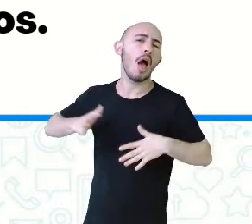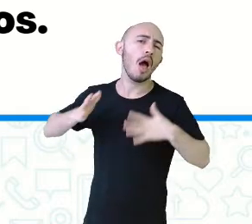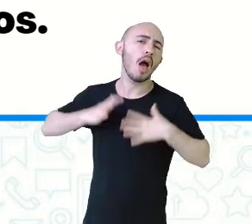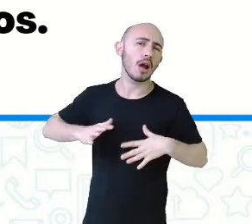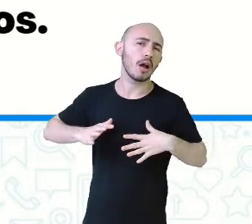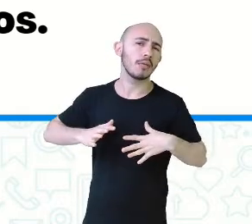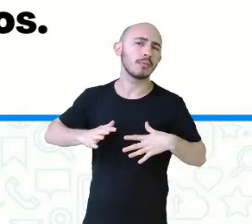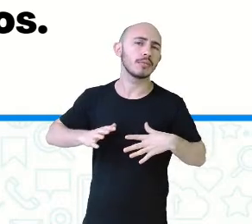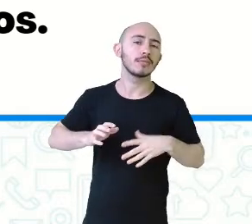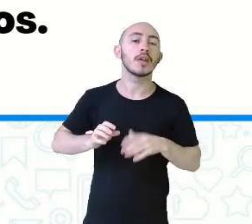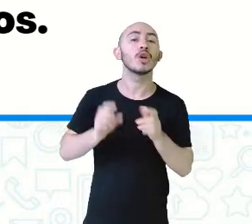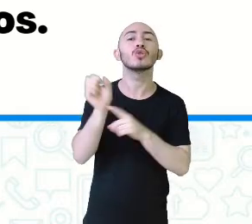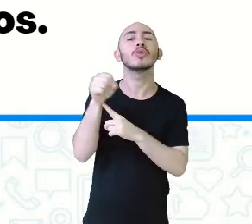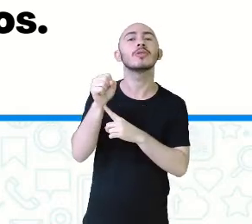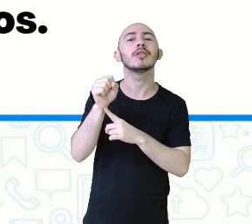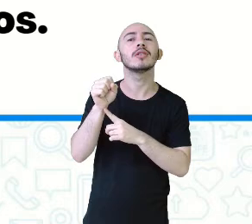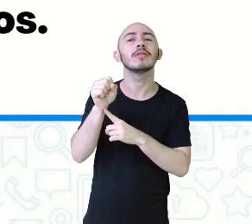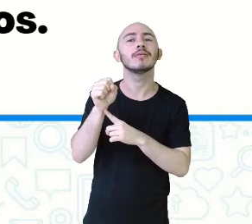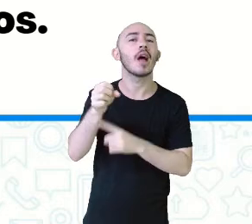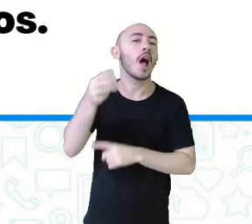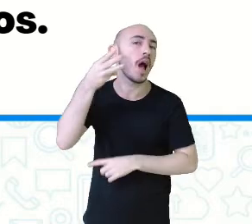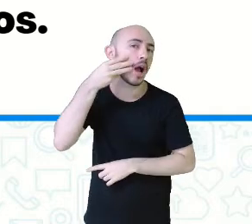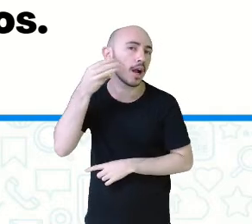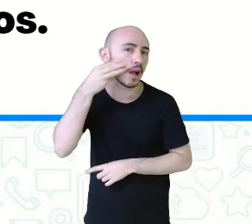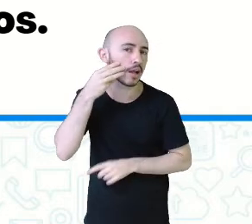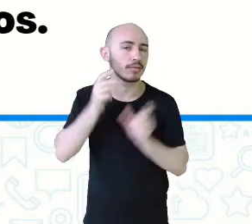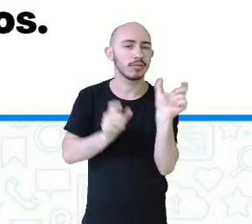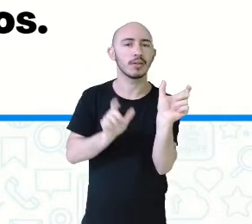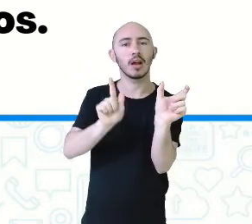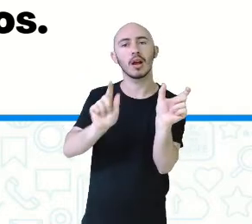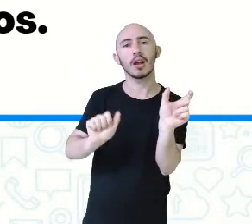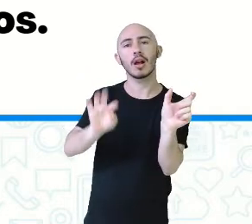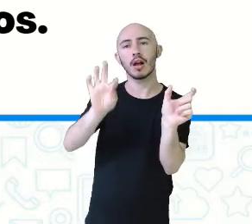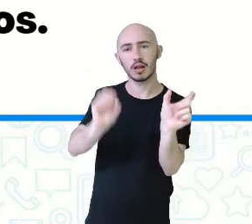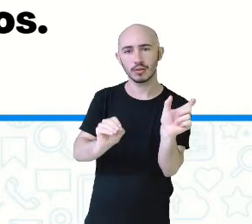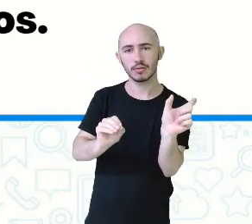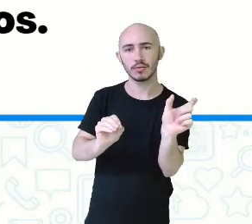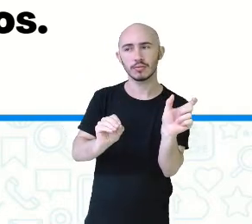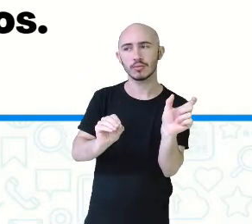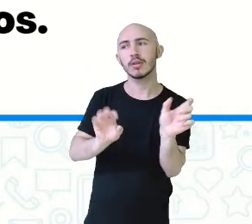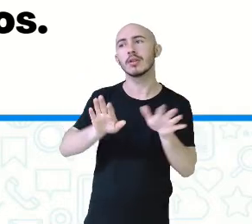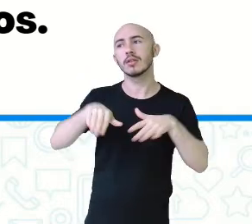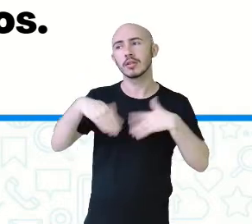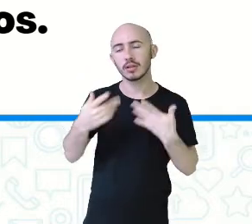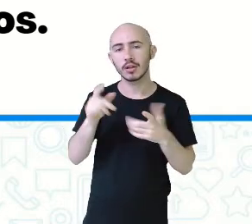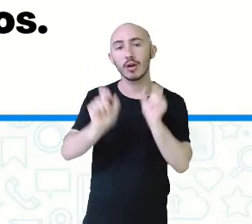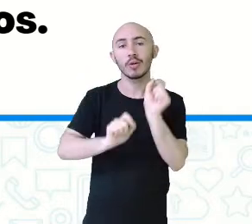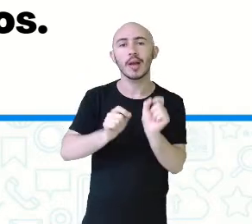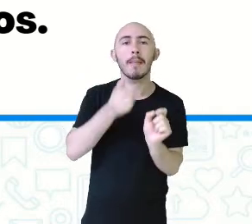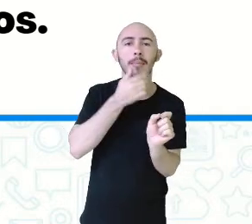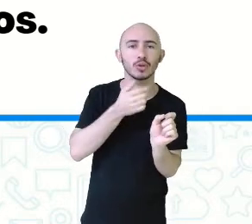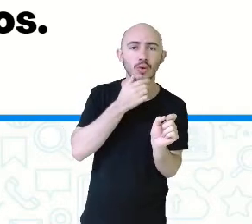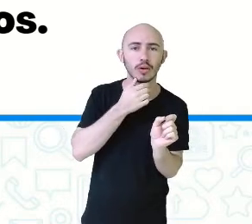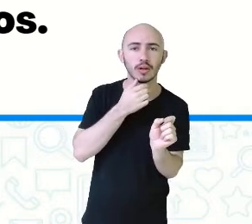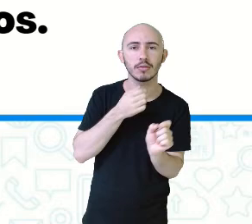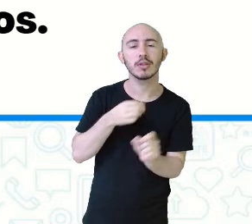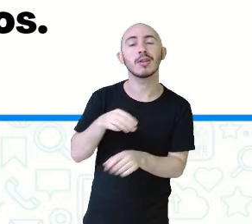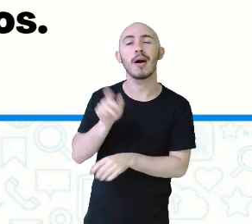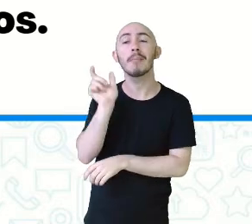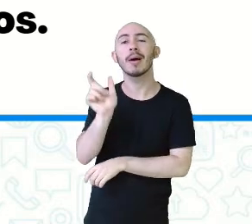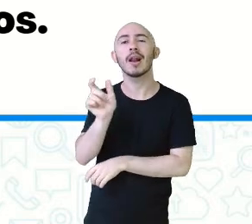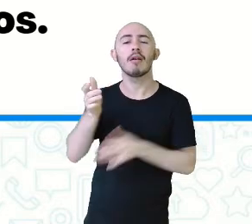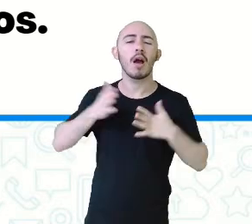gato, gênero masculino. Manso está dando qualidade ao gato, então é um